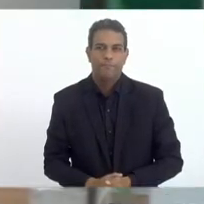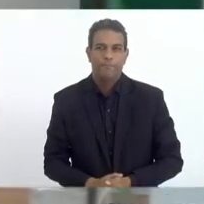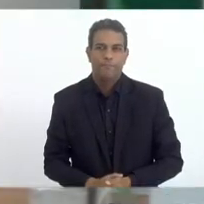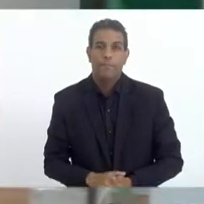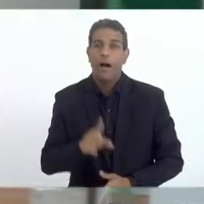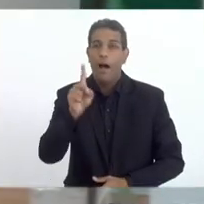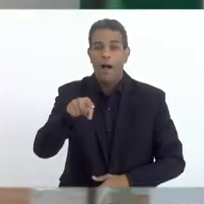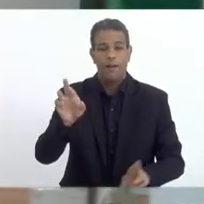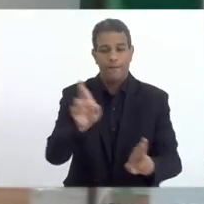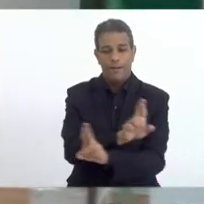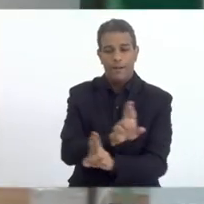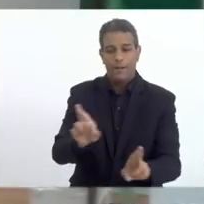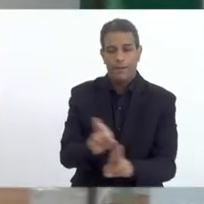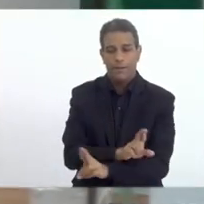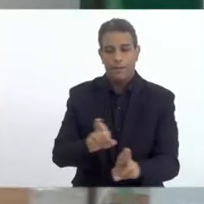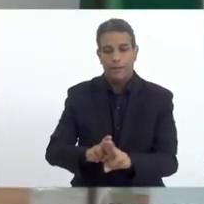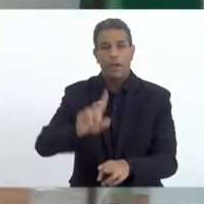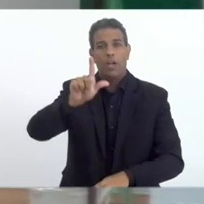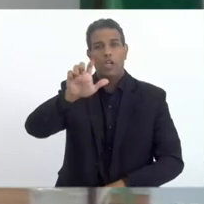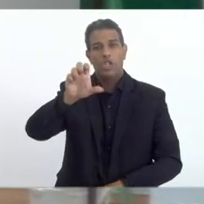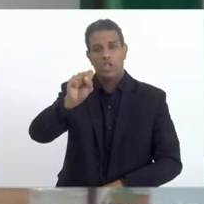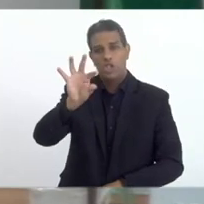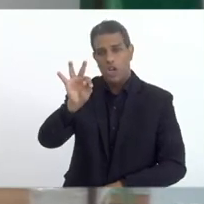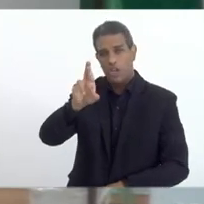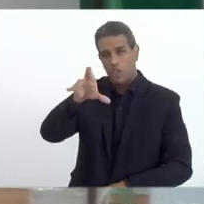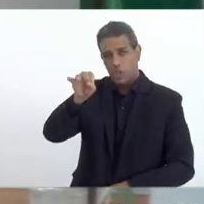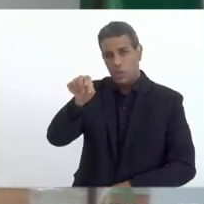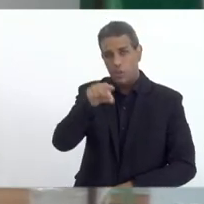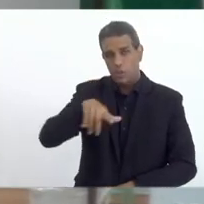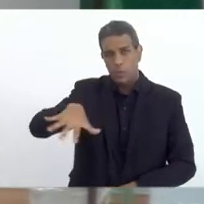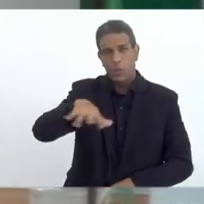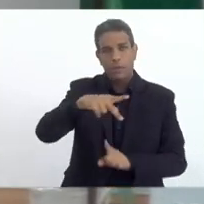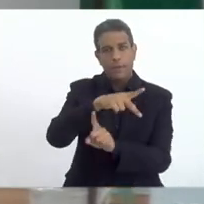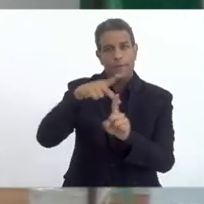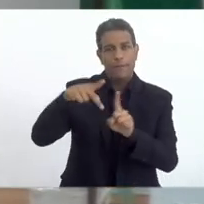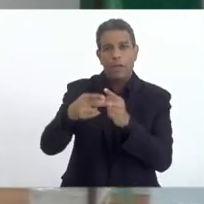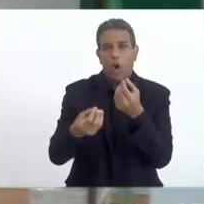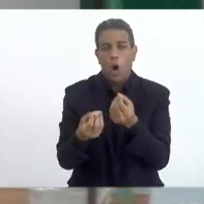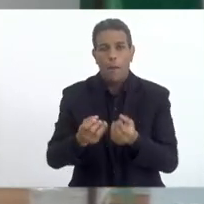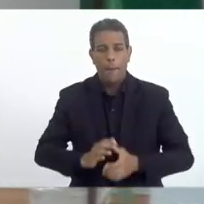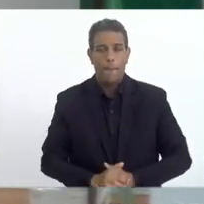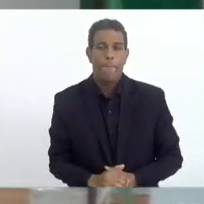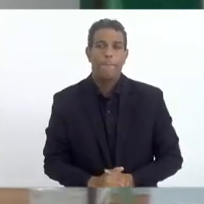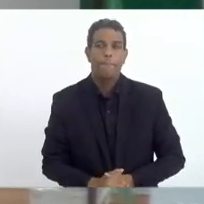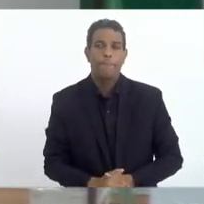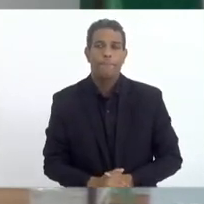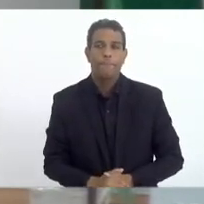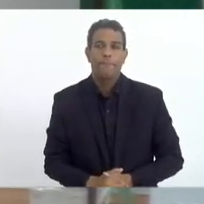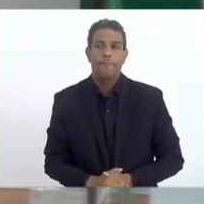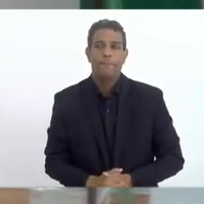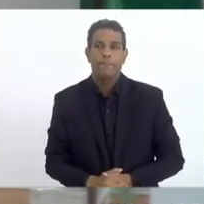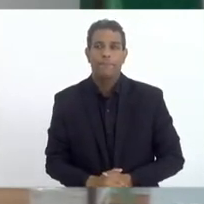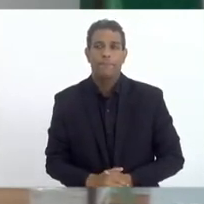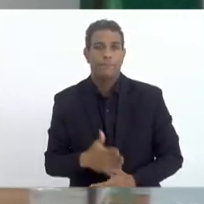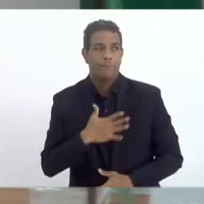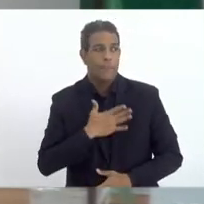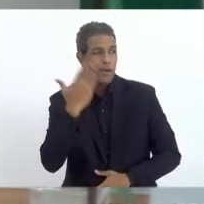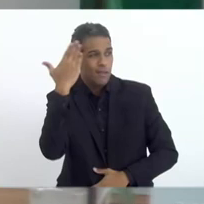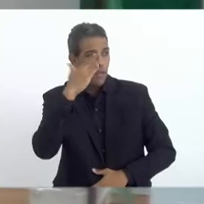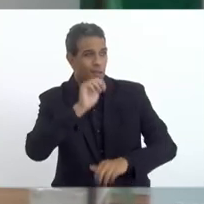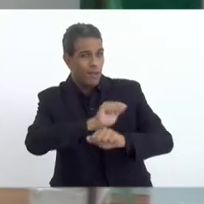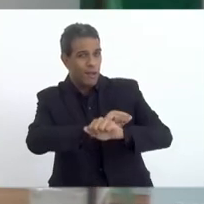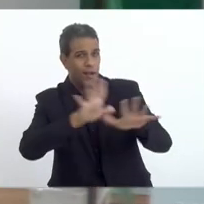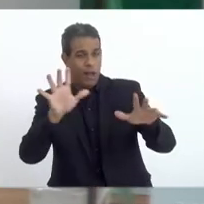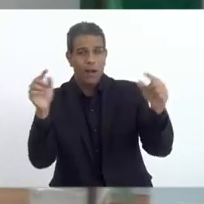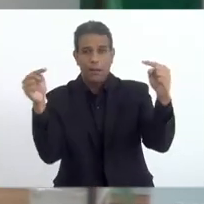Isso em relação ao Geste Rio. Em relação ao Rio Previdência, a questão, no meu entendimento,